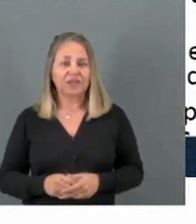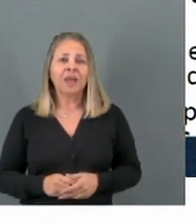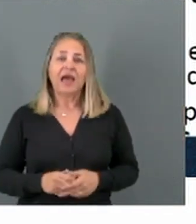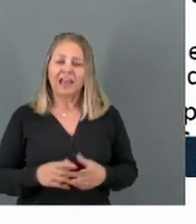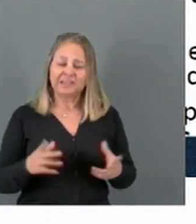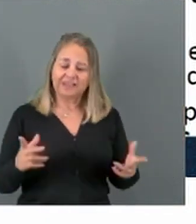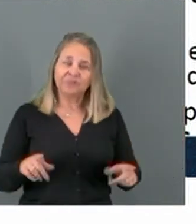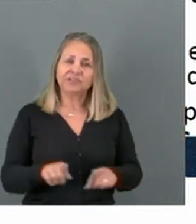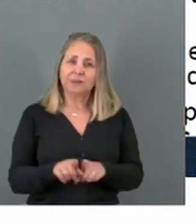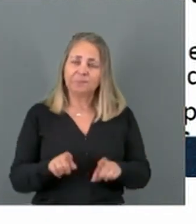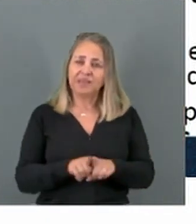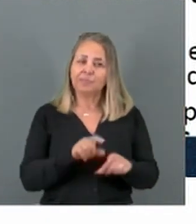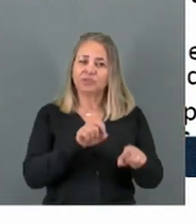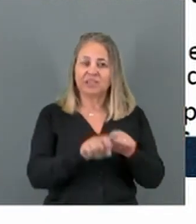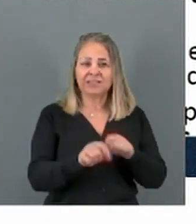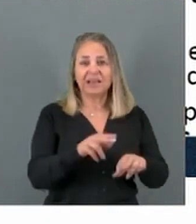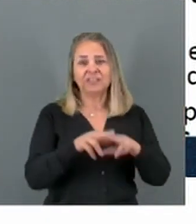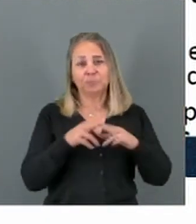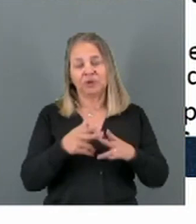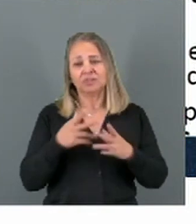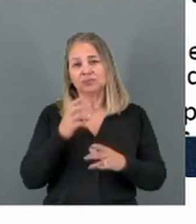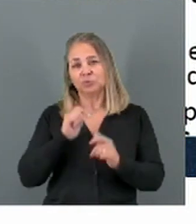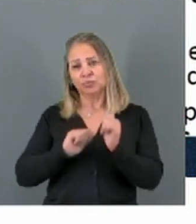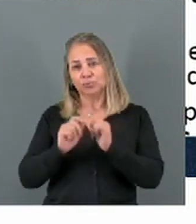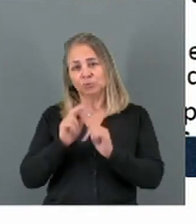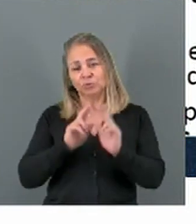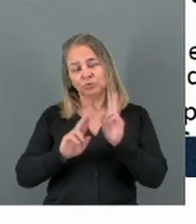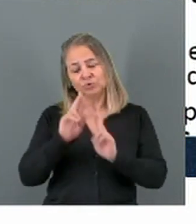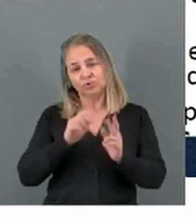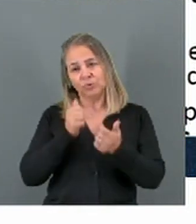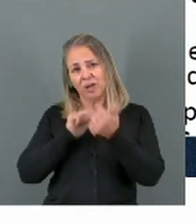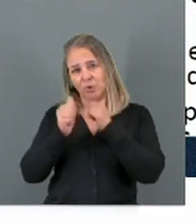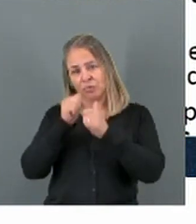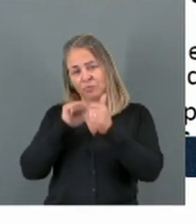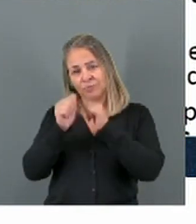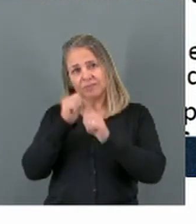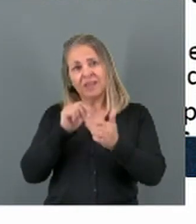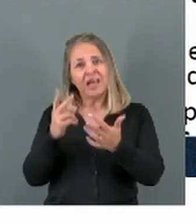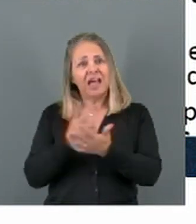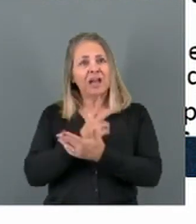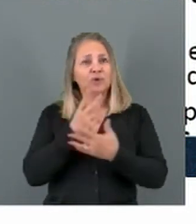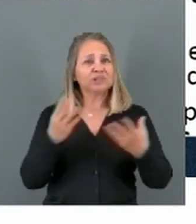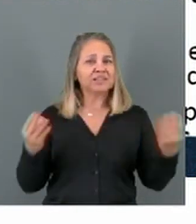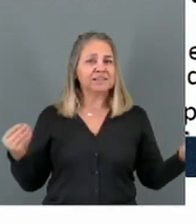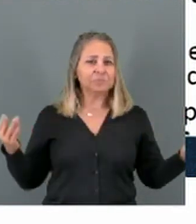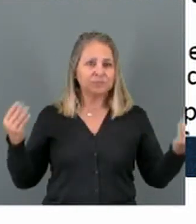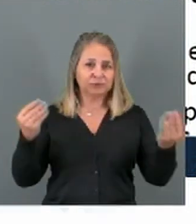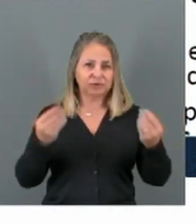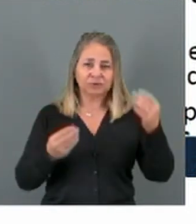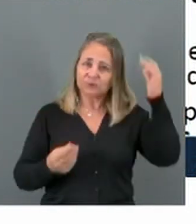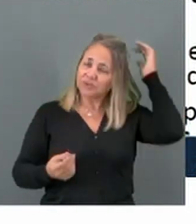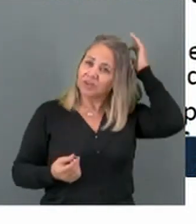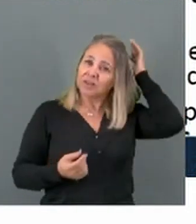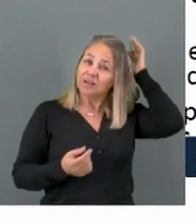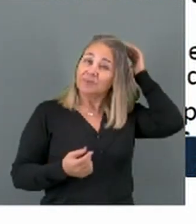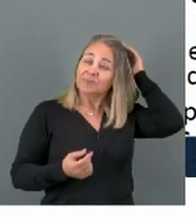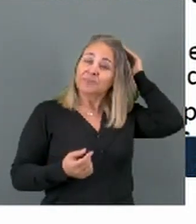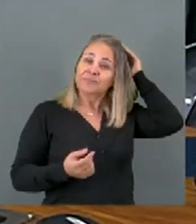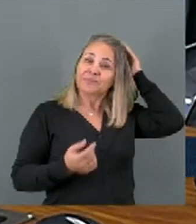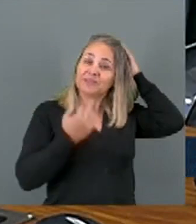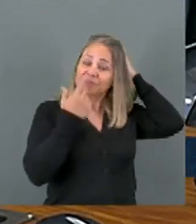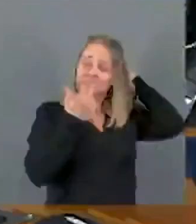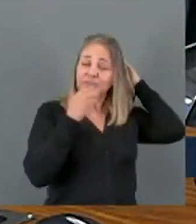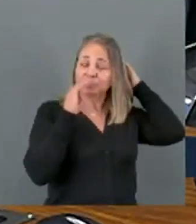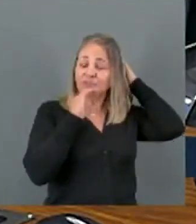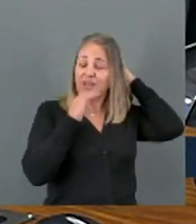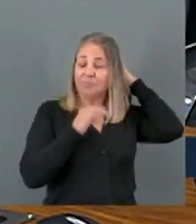de mortalidade por uso de álcool. Então, isso costuma acontecer em momentos de crise, afeta diferentes populações, então pode